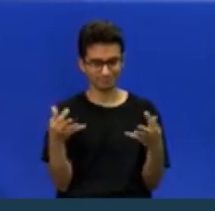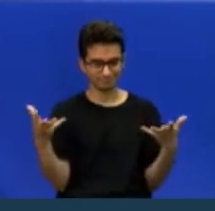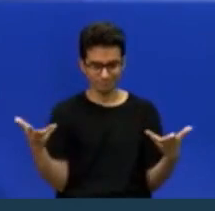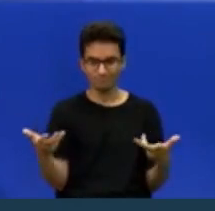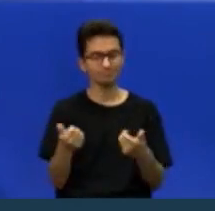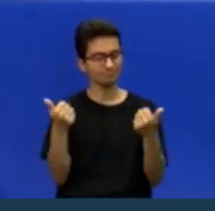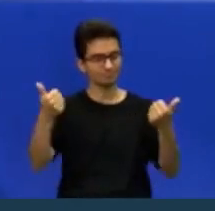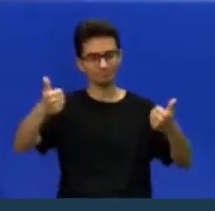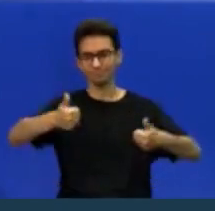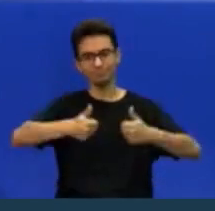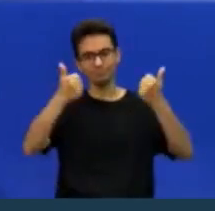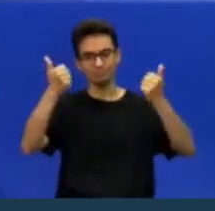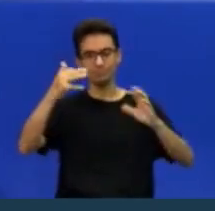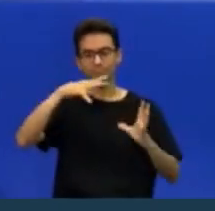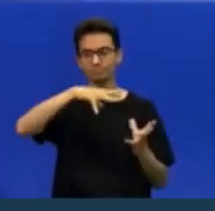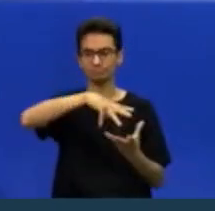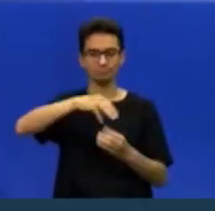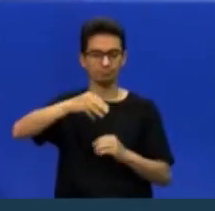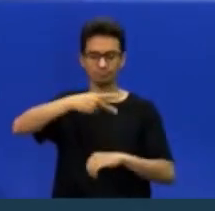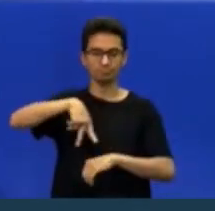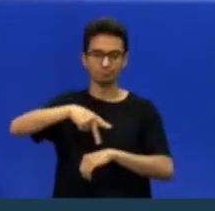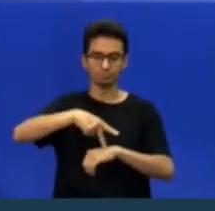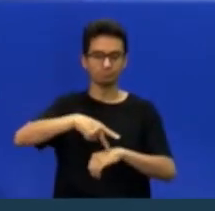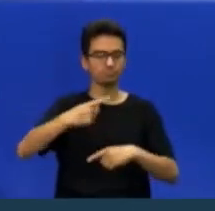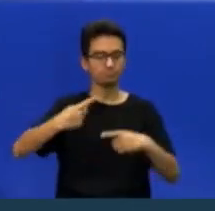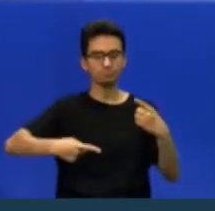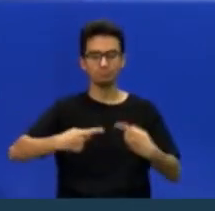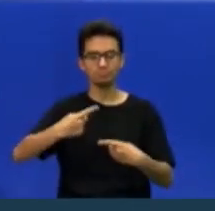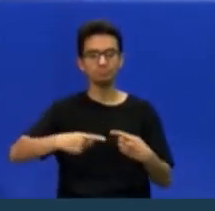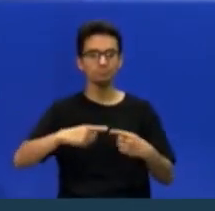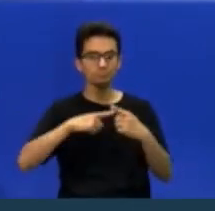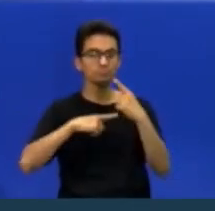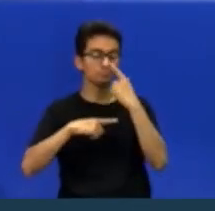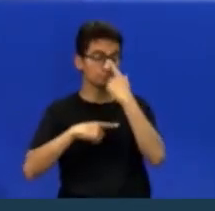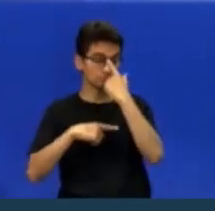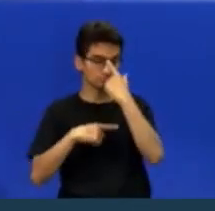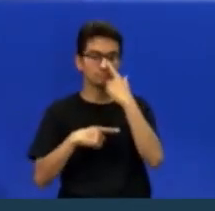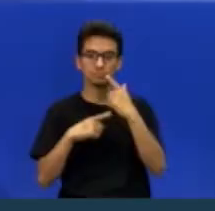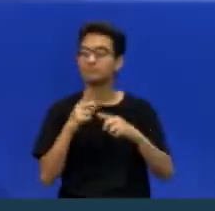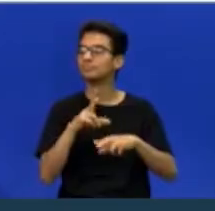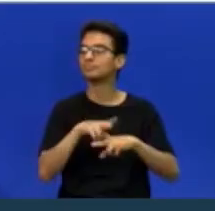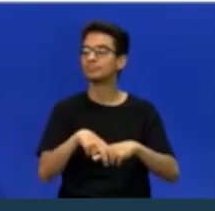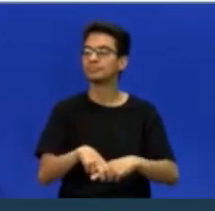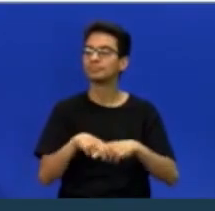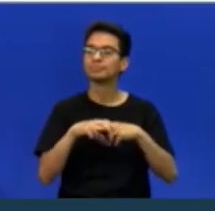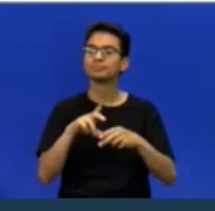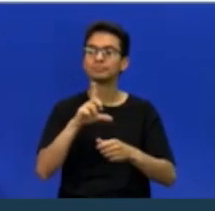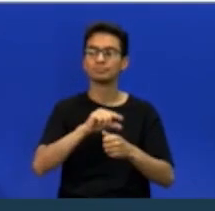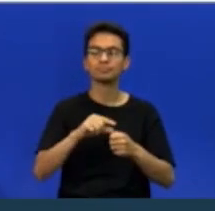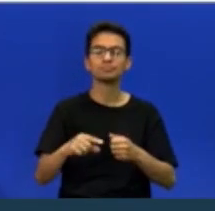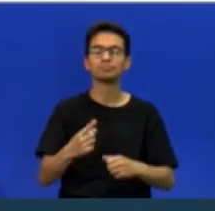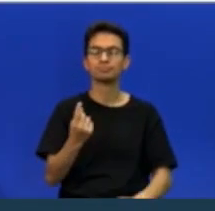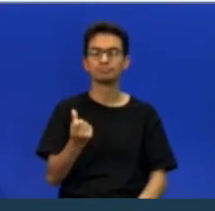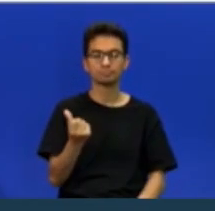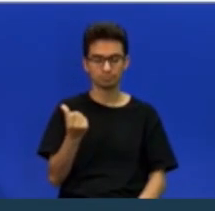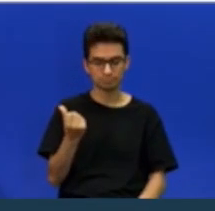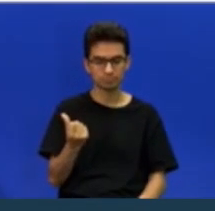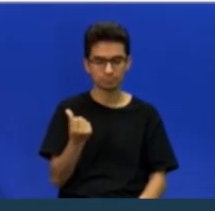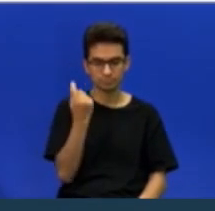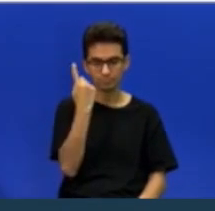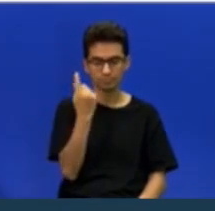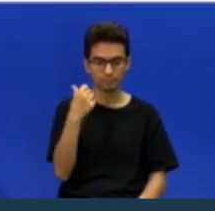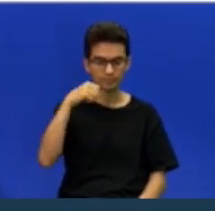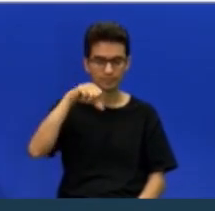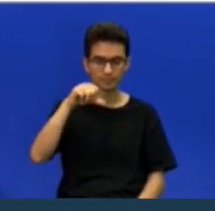nenhuma, indubitavelmente, o melhor sistema de saúde pública do mundo. No artigo 196, tem-se que a